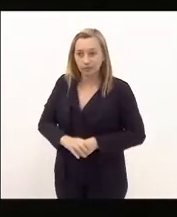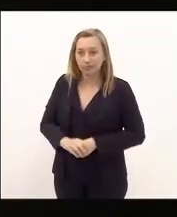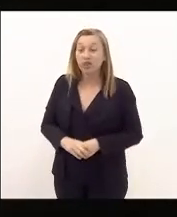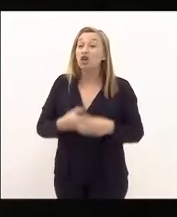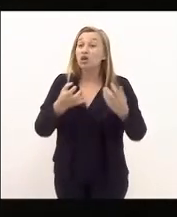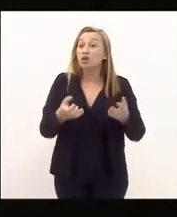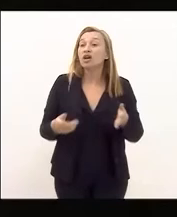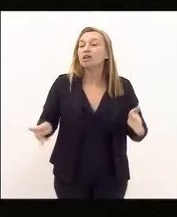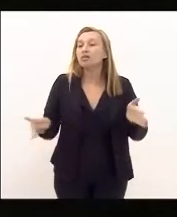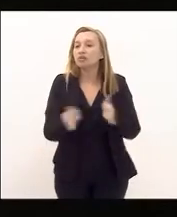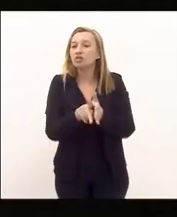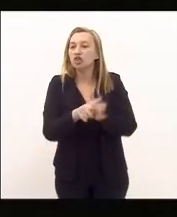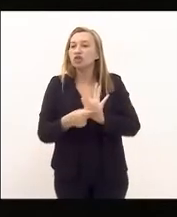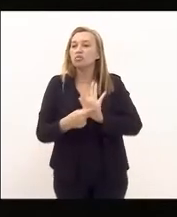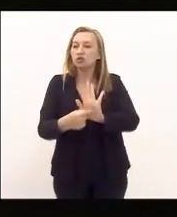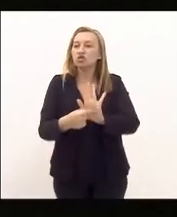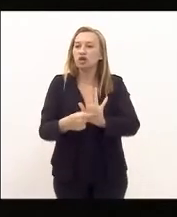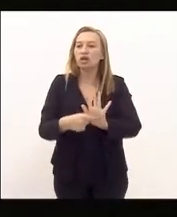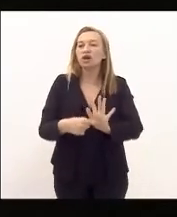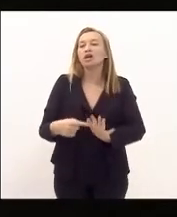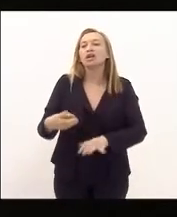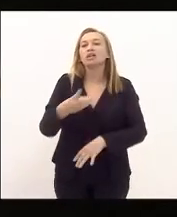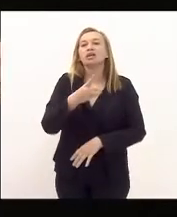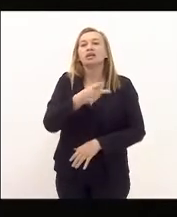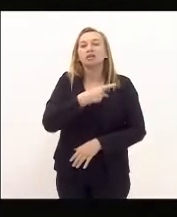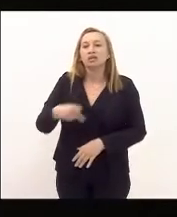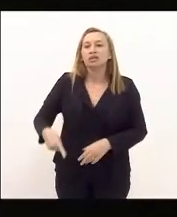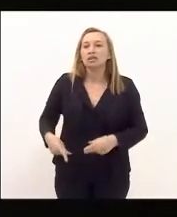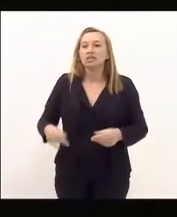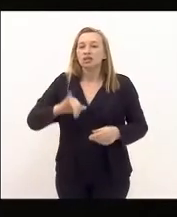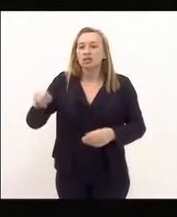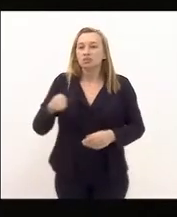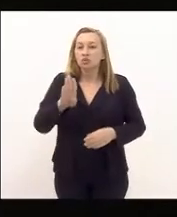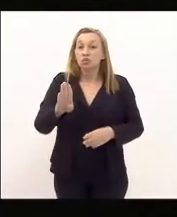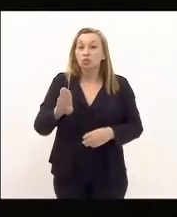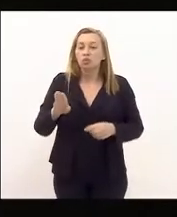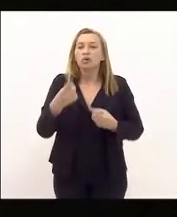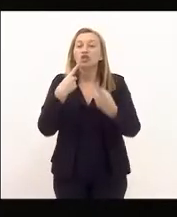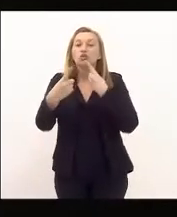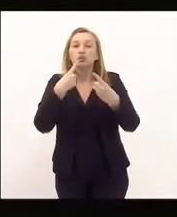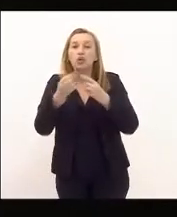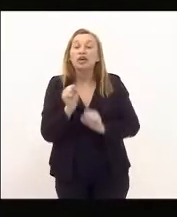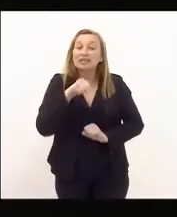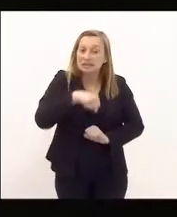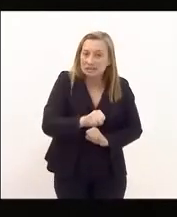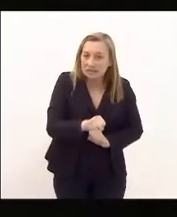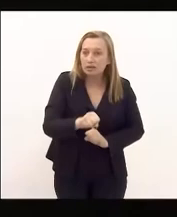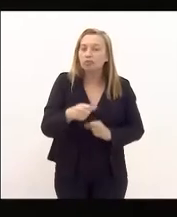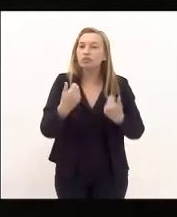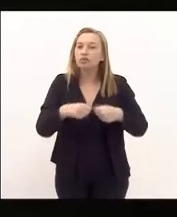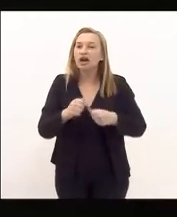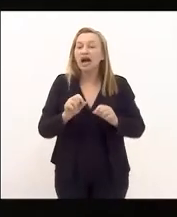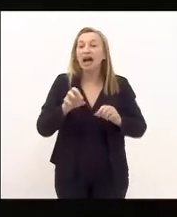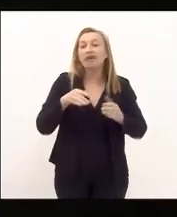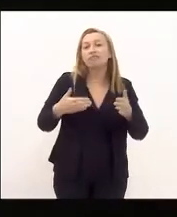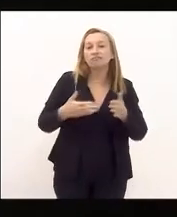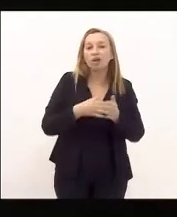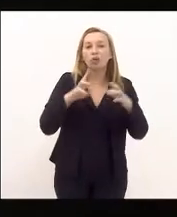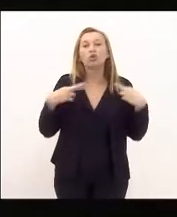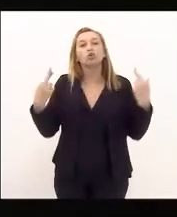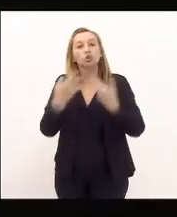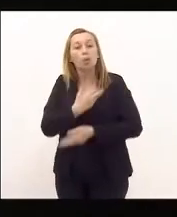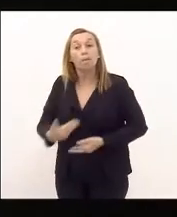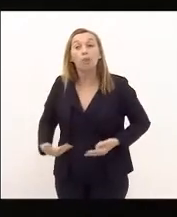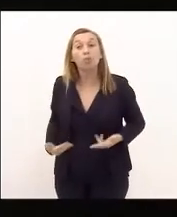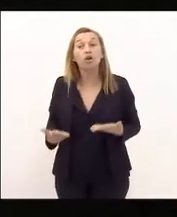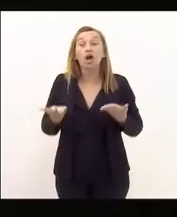esse projeto, presidente Jair Bittencourt, para discussão, se possível, até uma audiência pública,